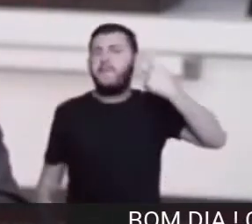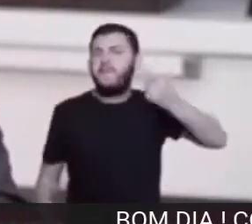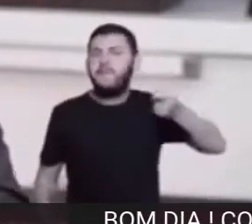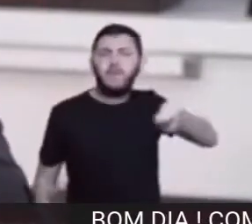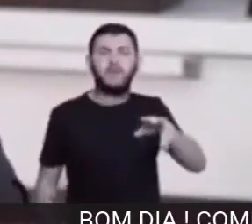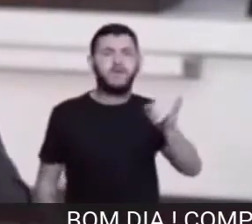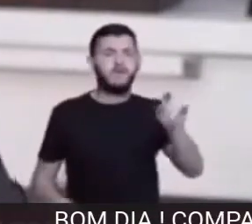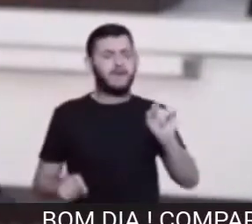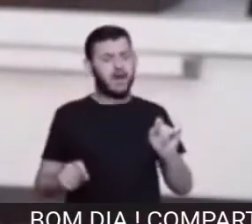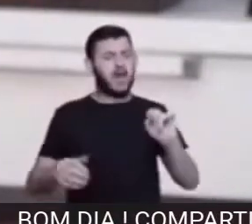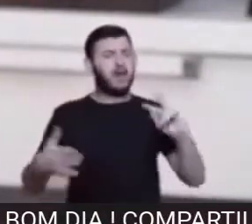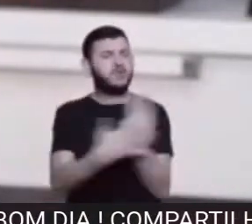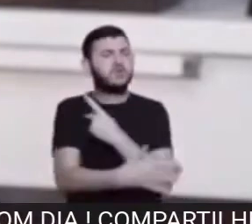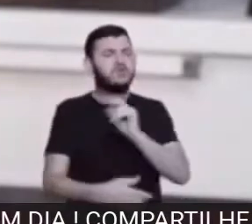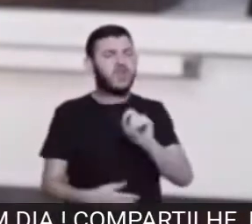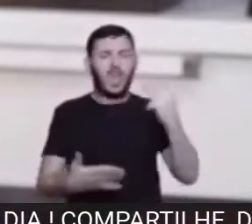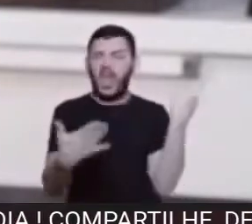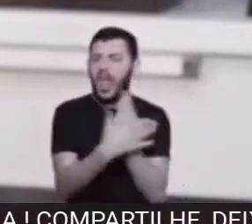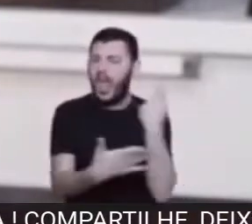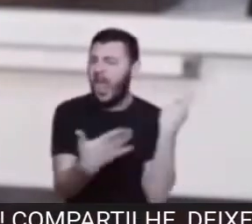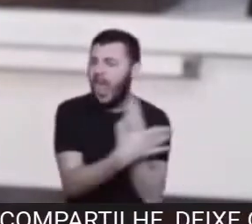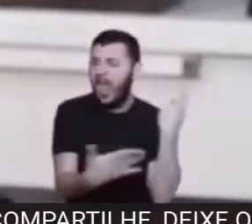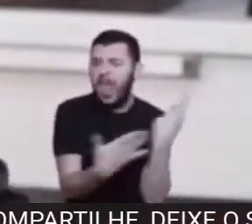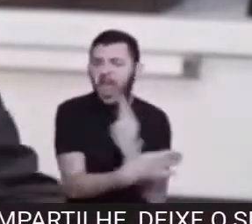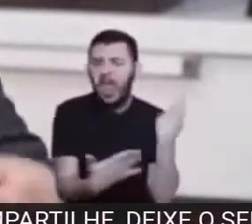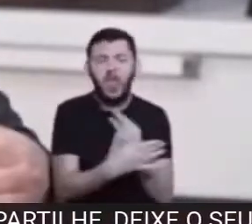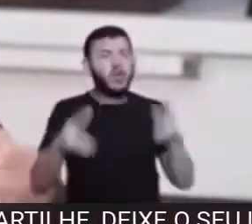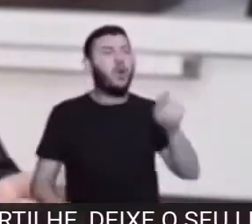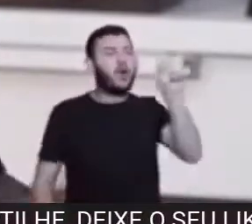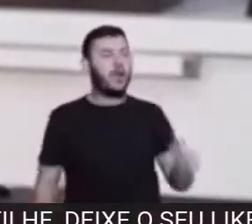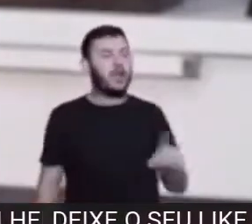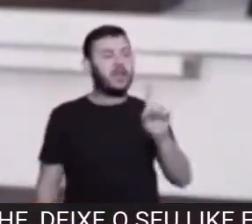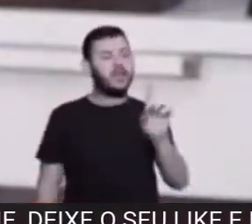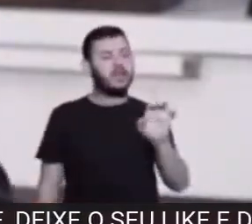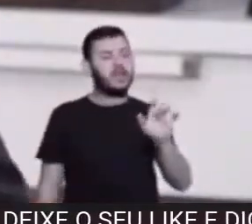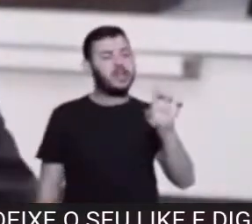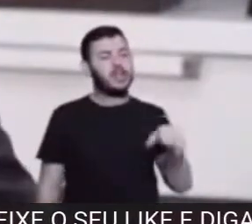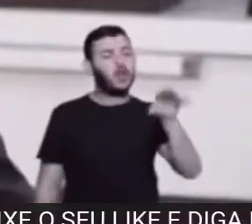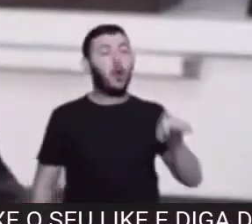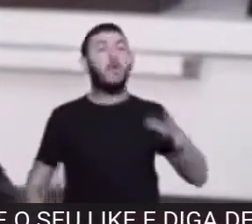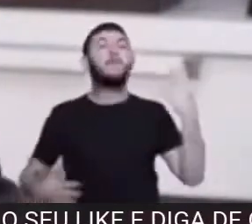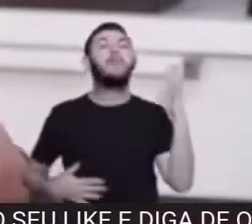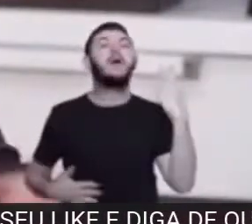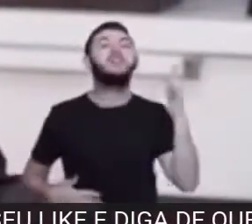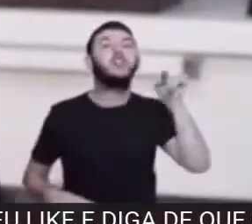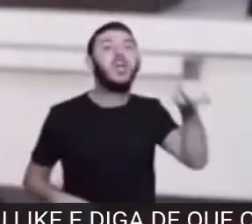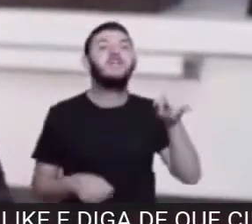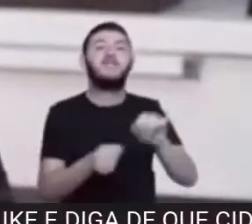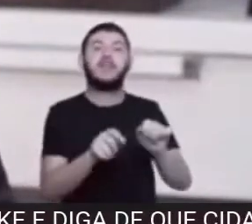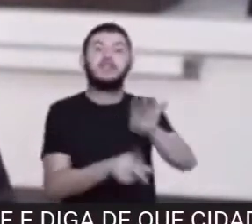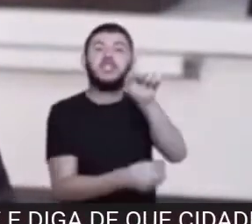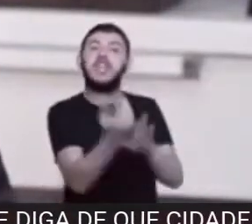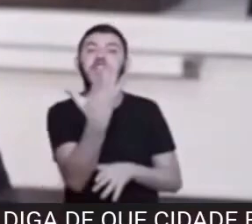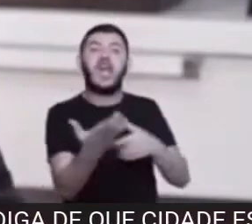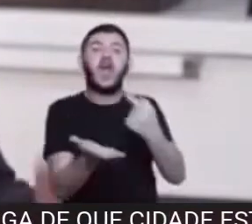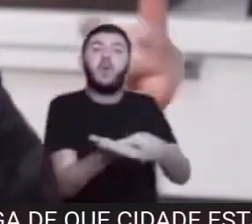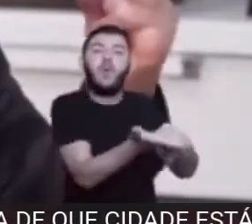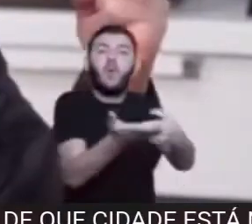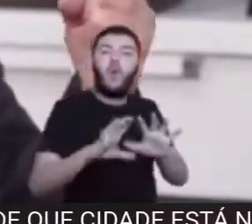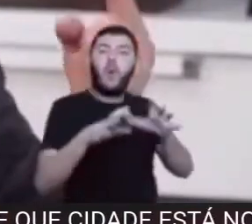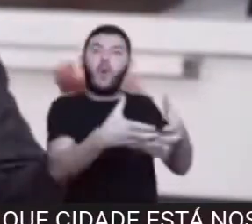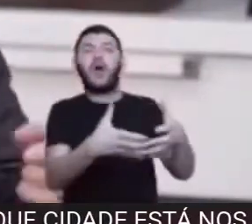os erros que esse bandido da Dallaiol cometeu. Ele, na verdade, queria criar uma quadrilha, queria ficar rico às custas da minha